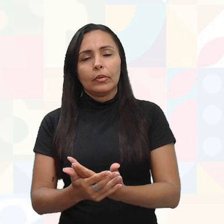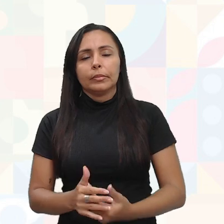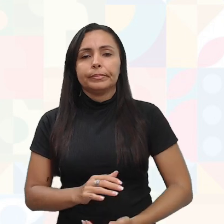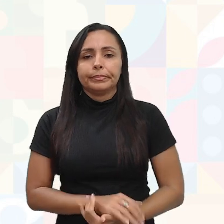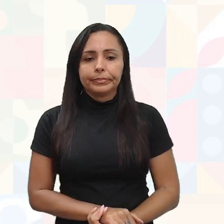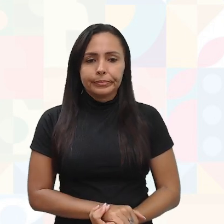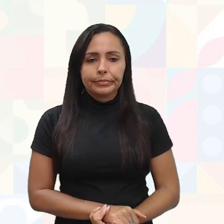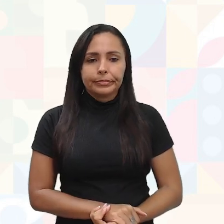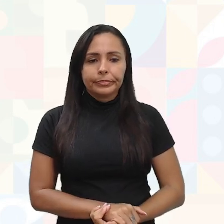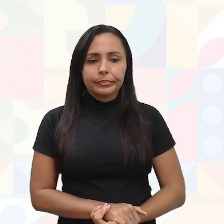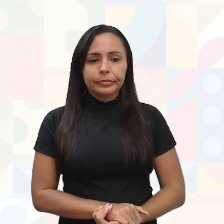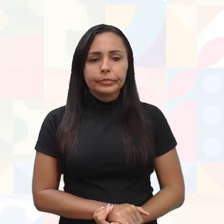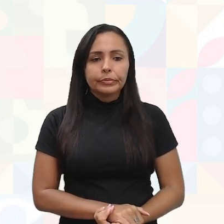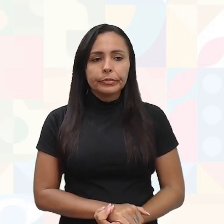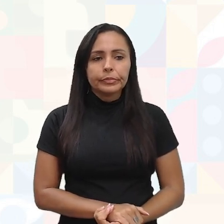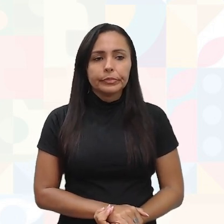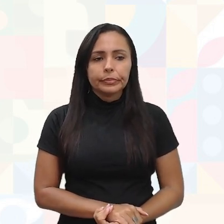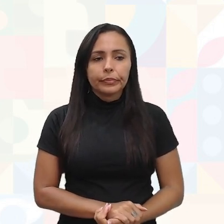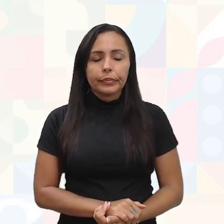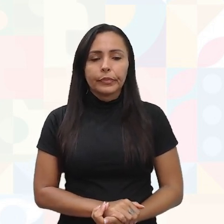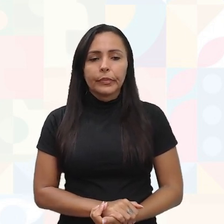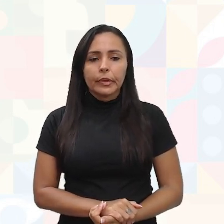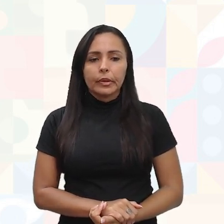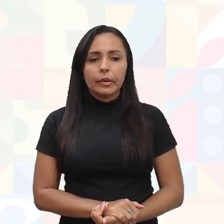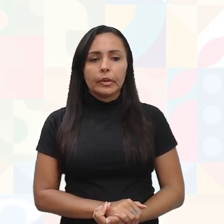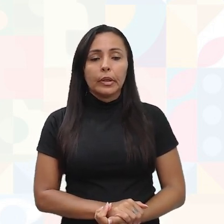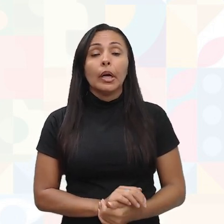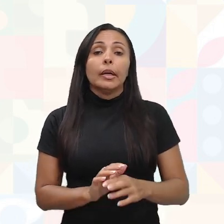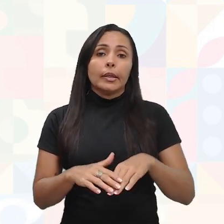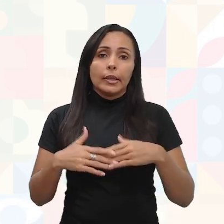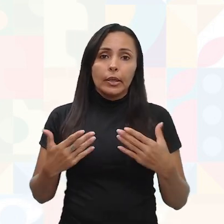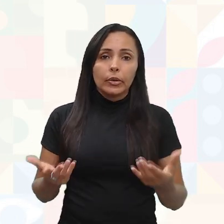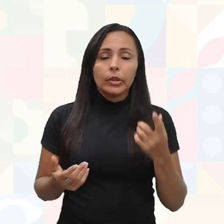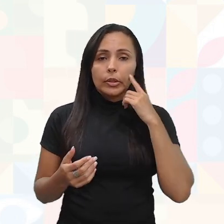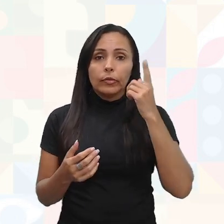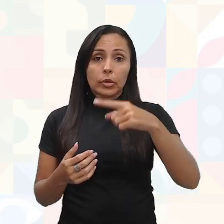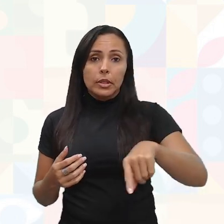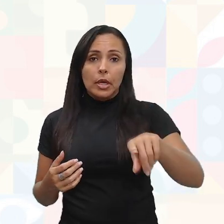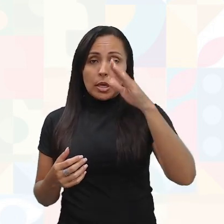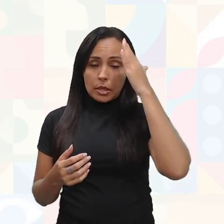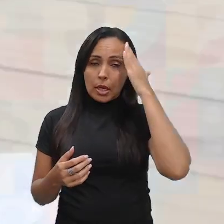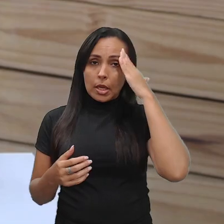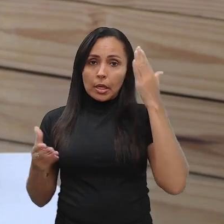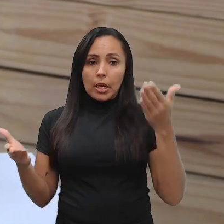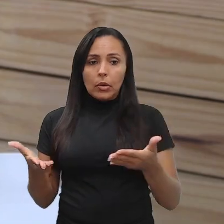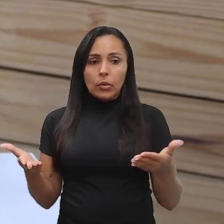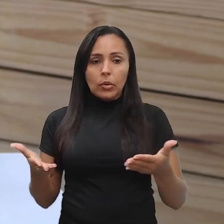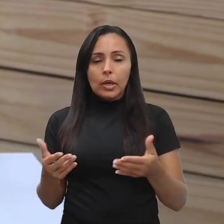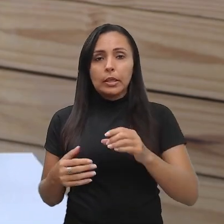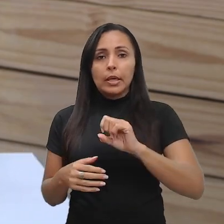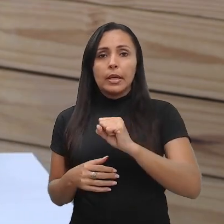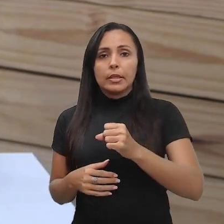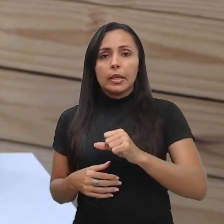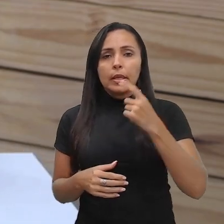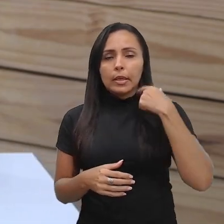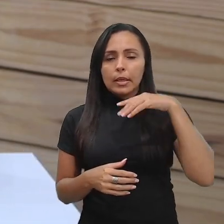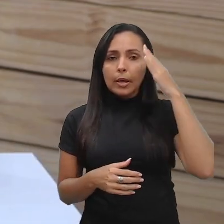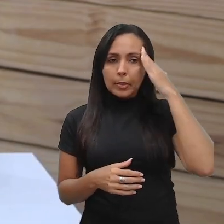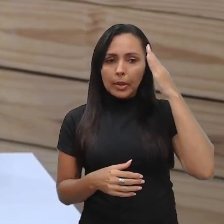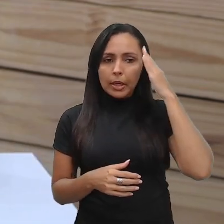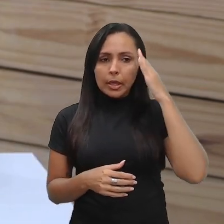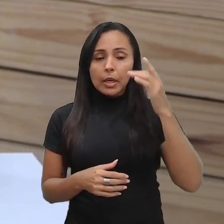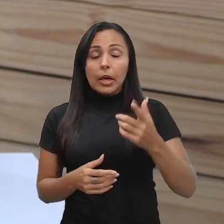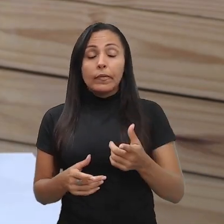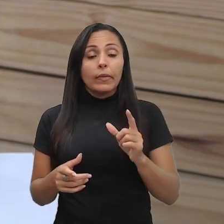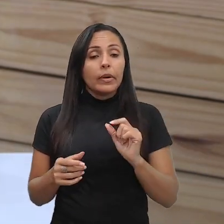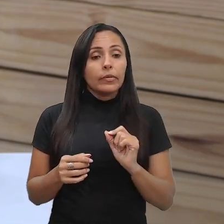consultar. Então, use o formulário. É claro que você, agora que entende de CSS também, vai fazer uma